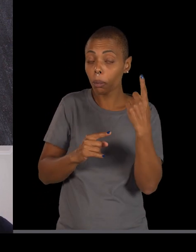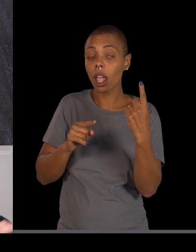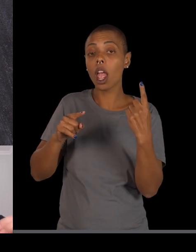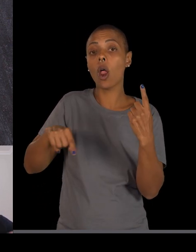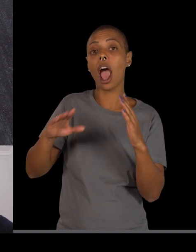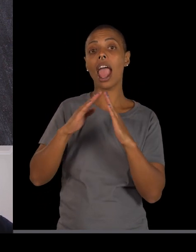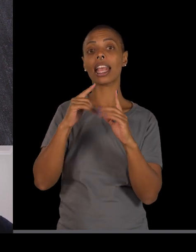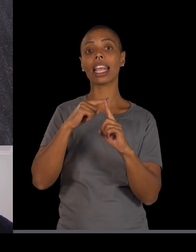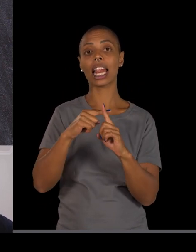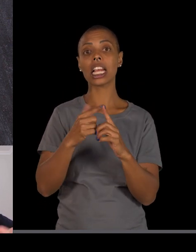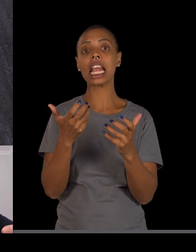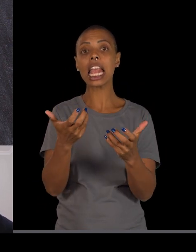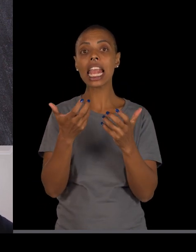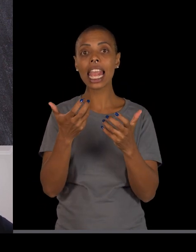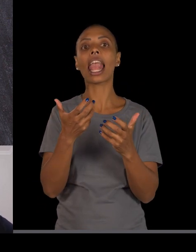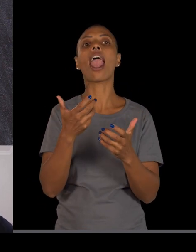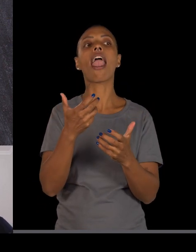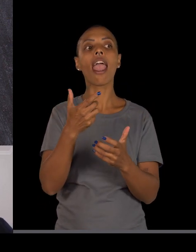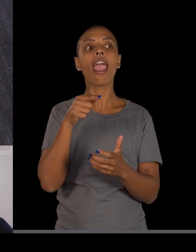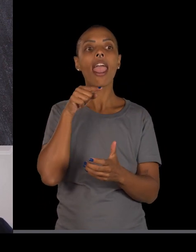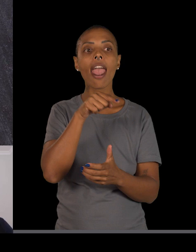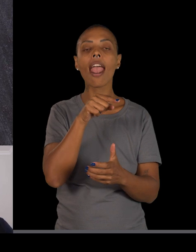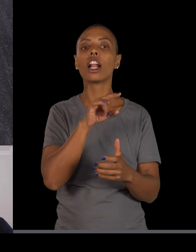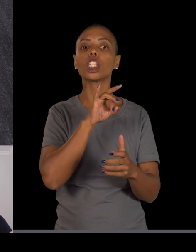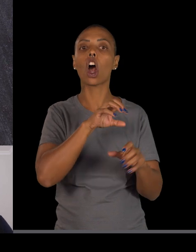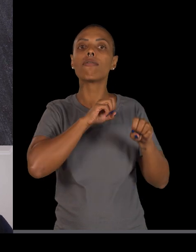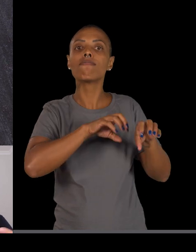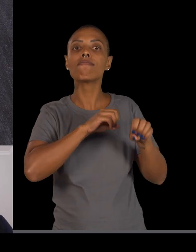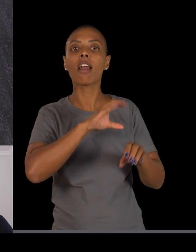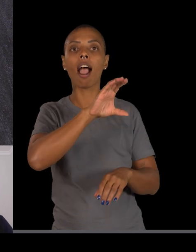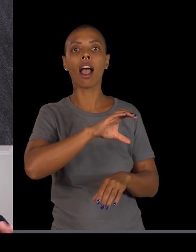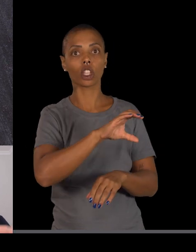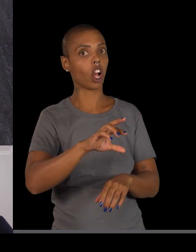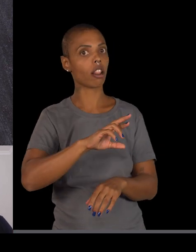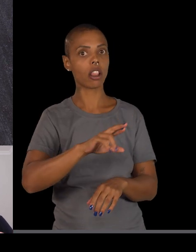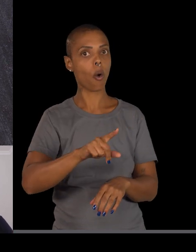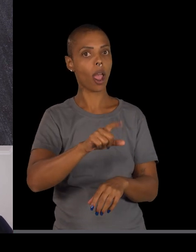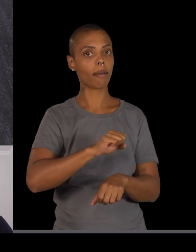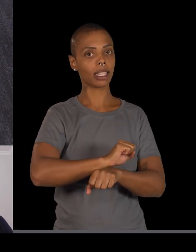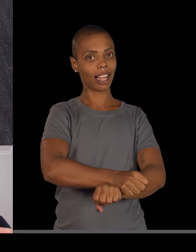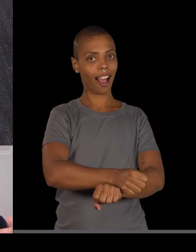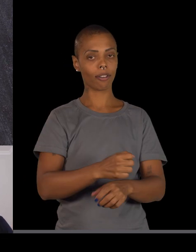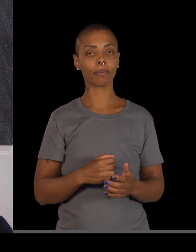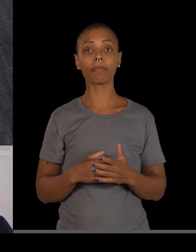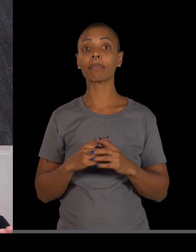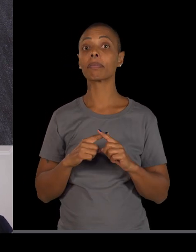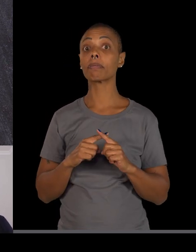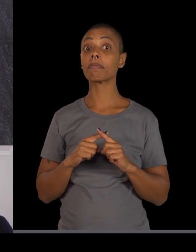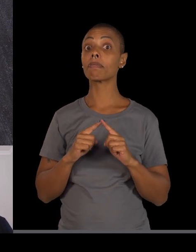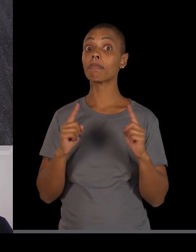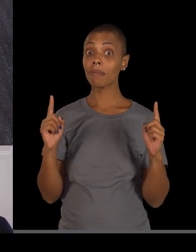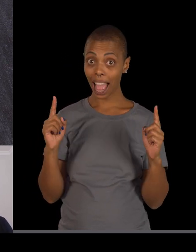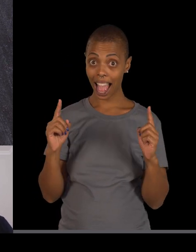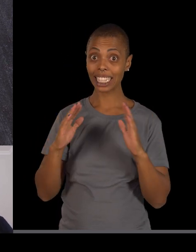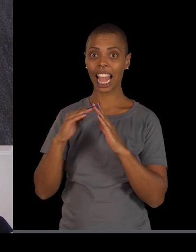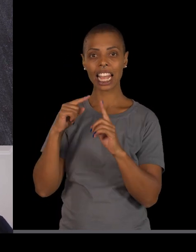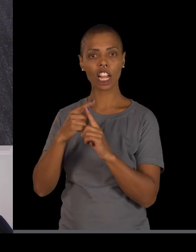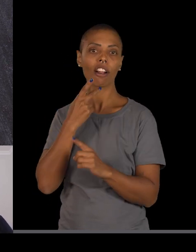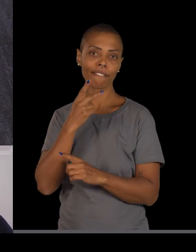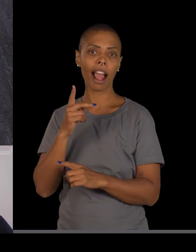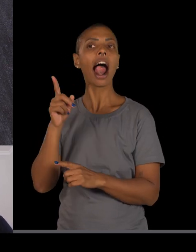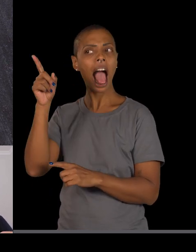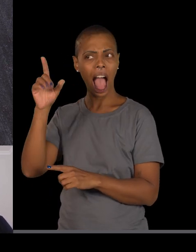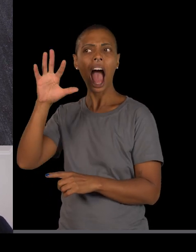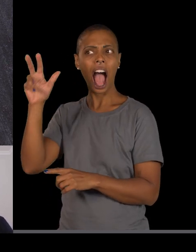o indígena deveria ser catequizado, não escravizado. Enquanto que a igreja vai defender que a escravidão africana era